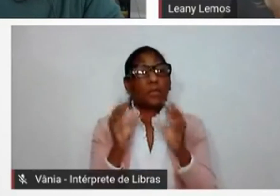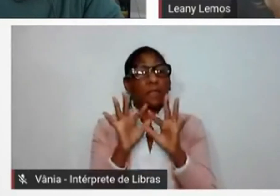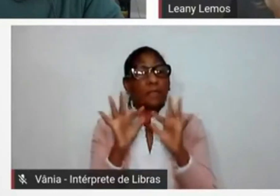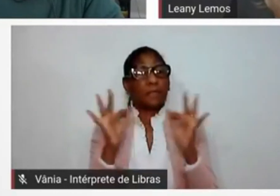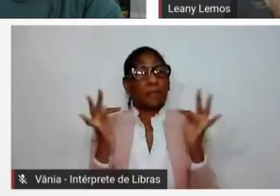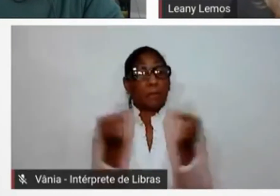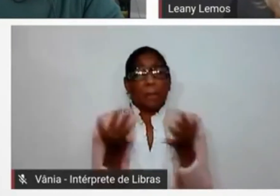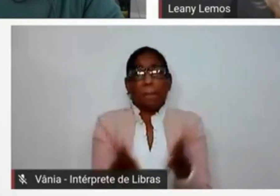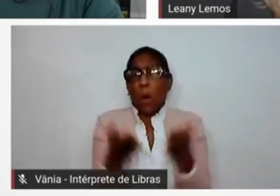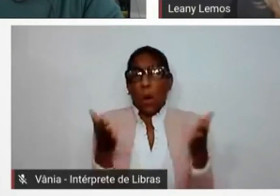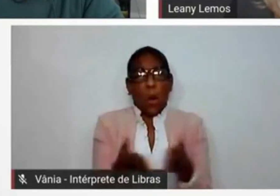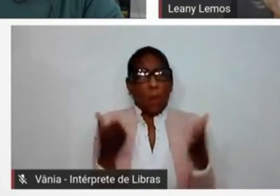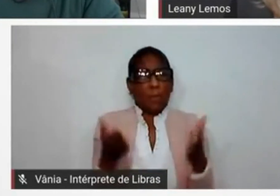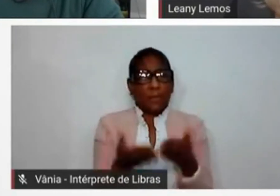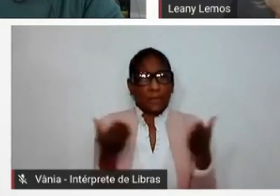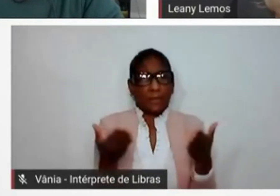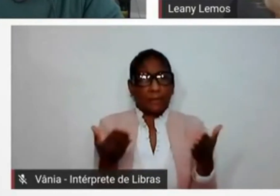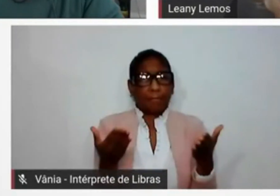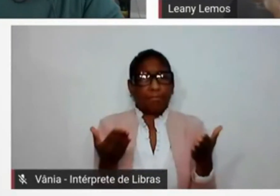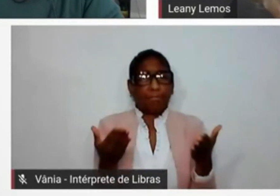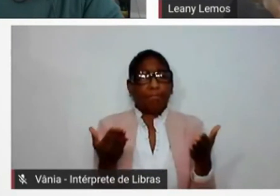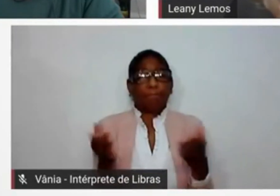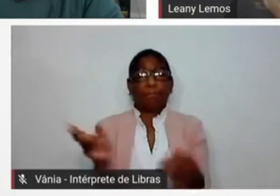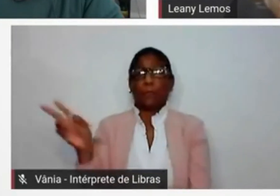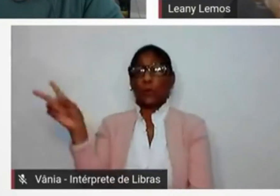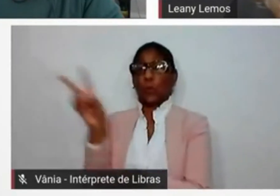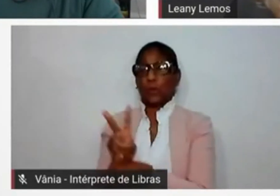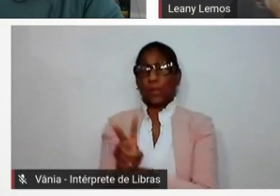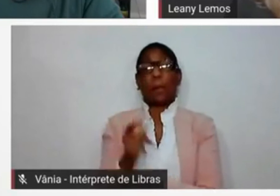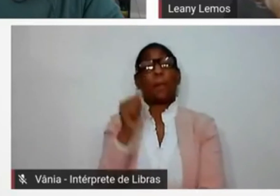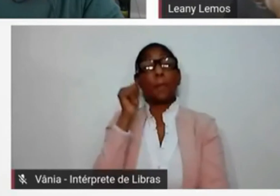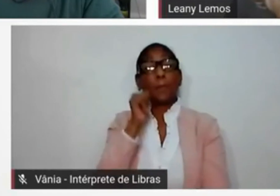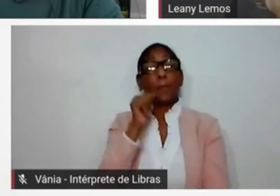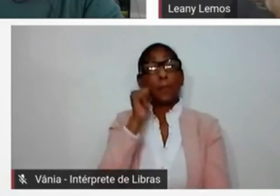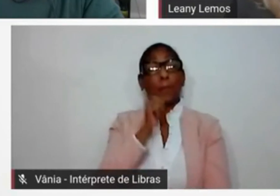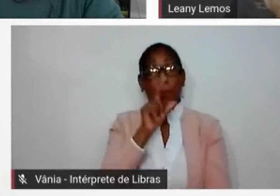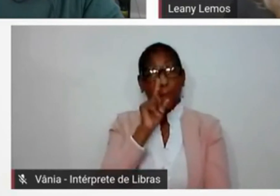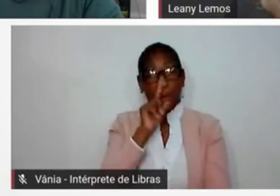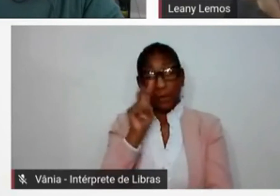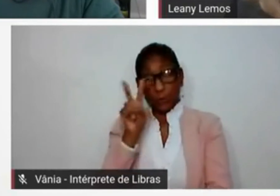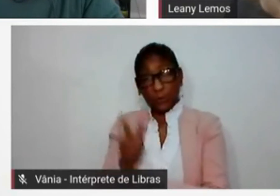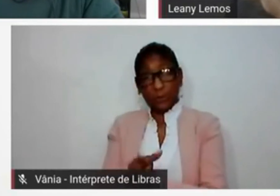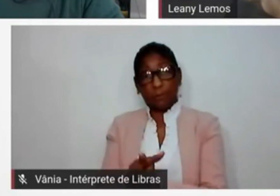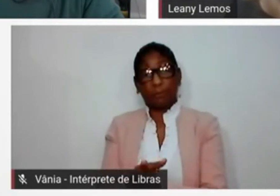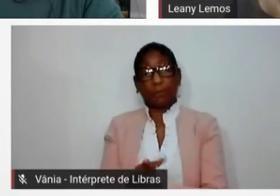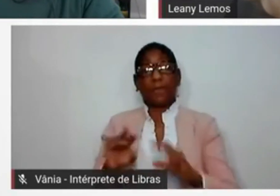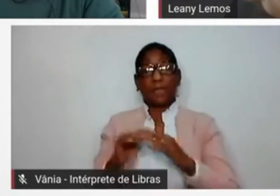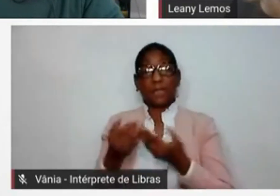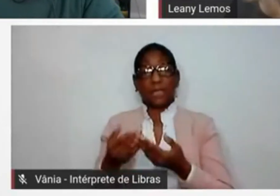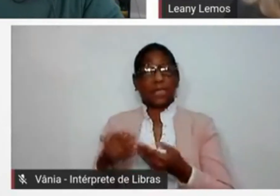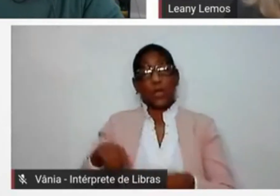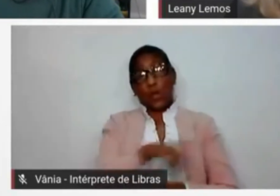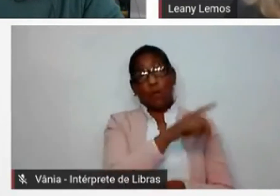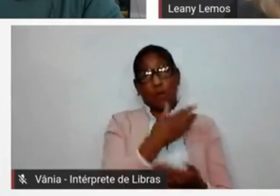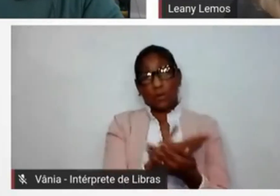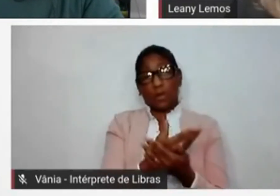mais pobres, mais vulneráveis, são chefiadas por mulheres sozinhas. E se essas crianças não vão à escola, as mães também não